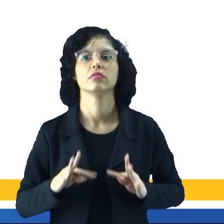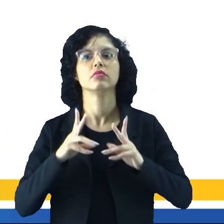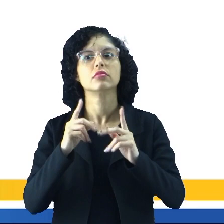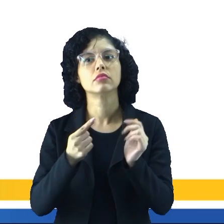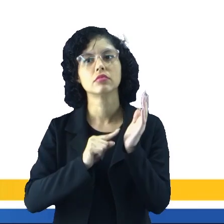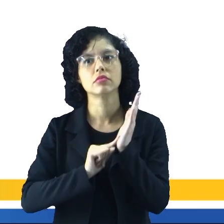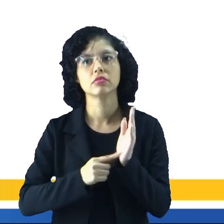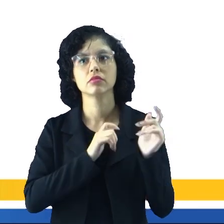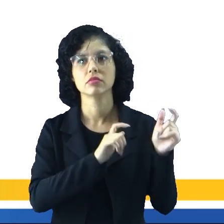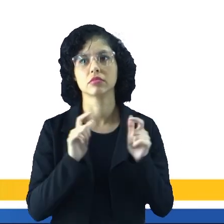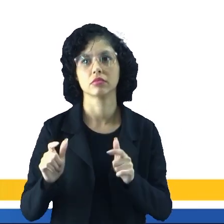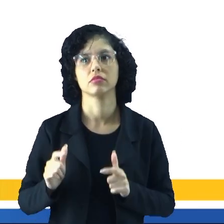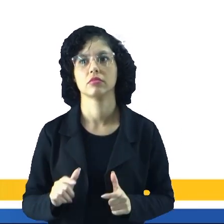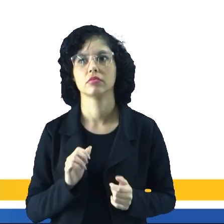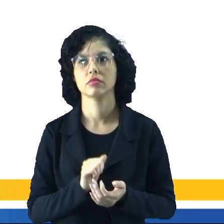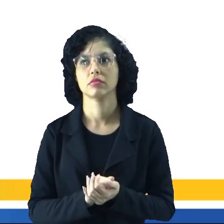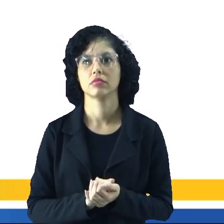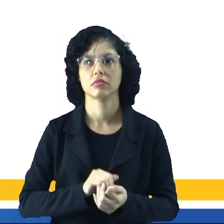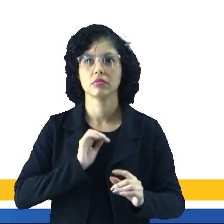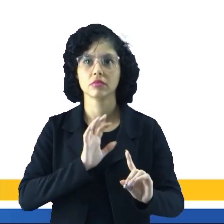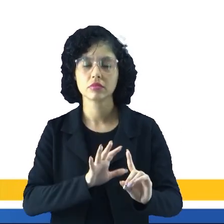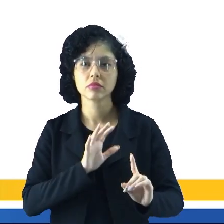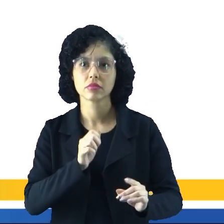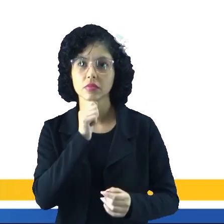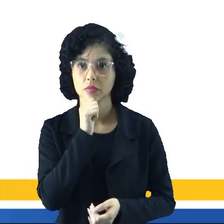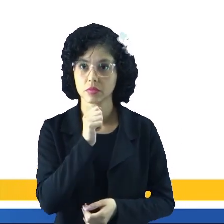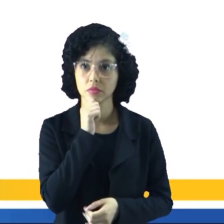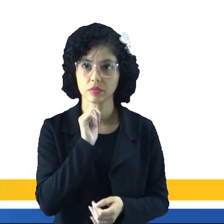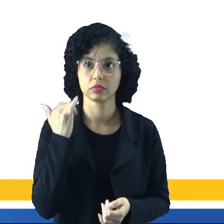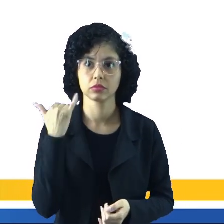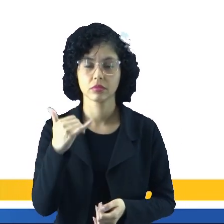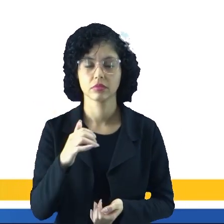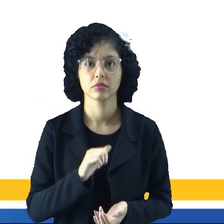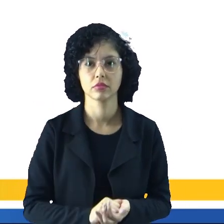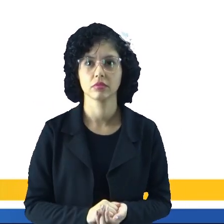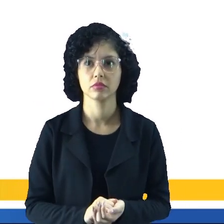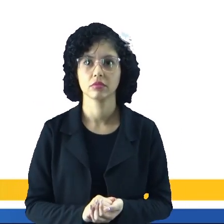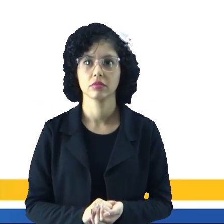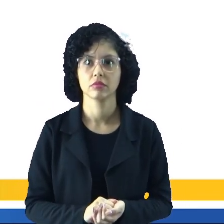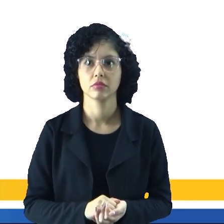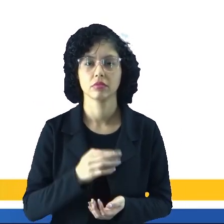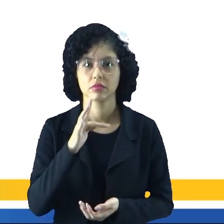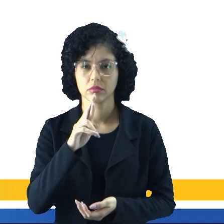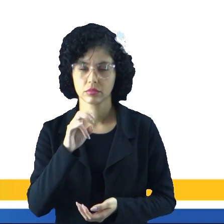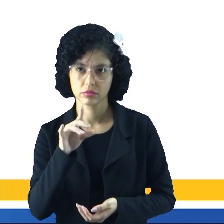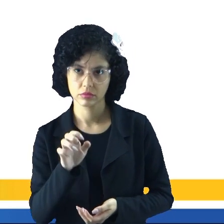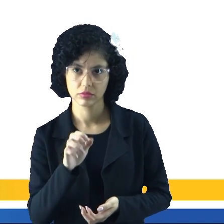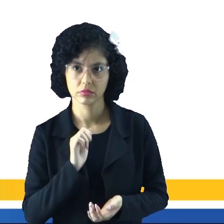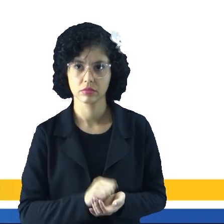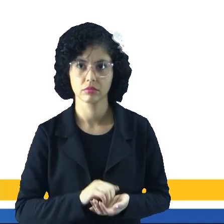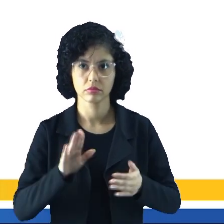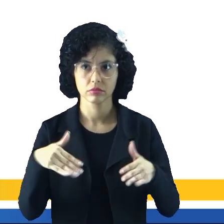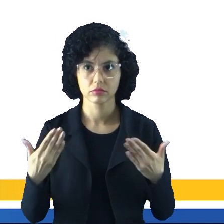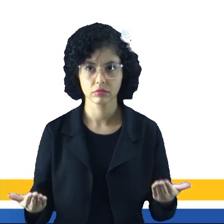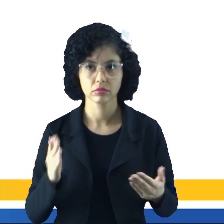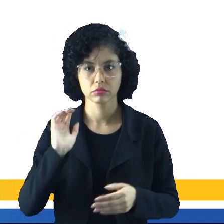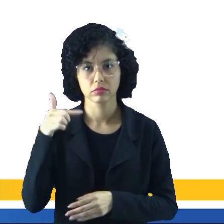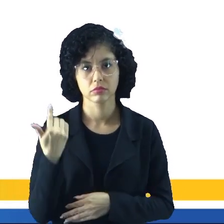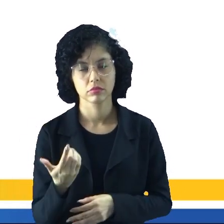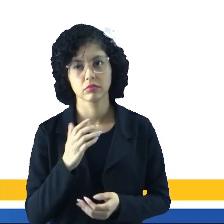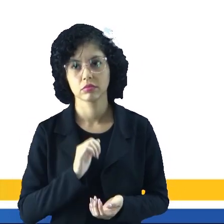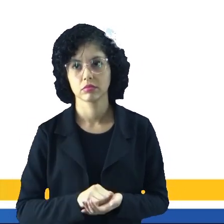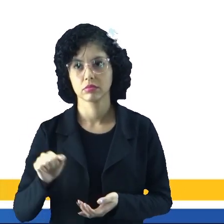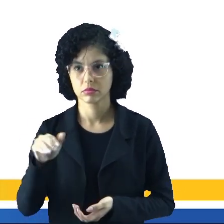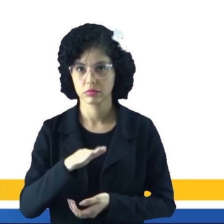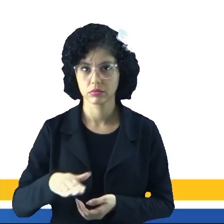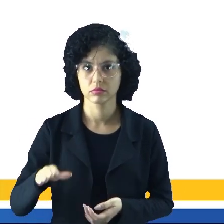estabelecida em todos os pontos do espaço, que estão sob a influência de uma carga elétrica ou uma carga fonte. Tal que uma outra carga,